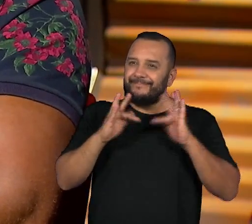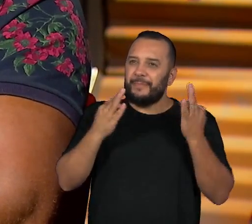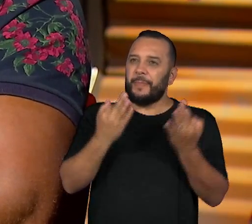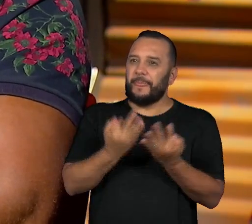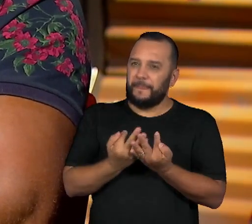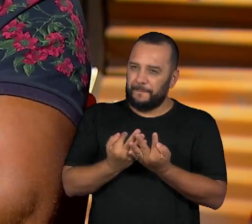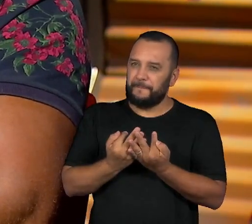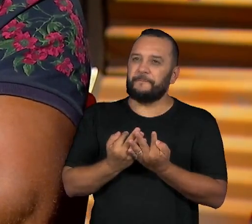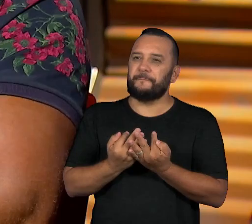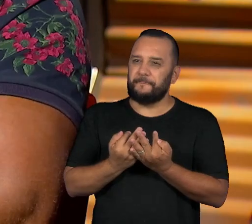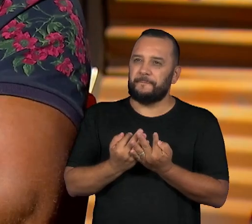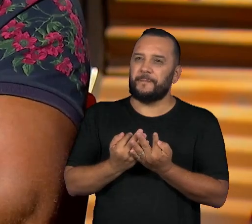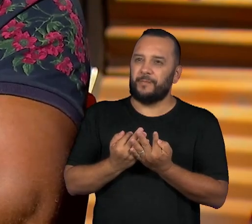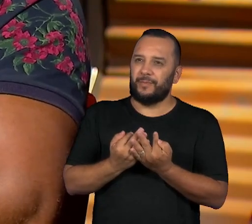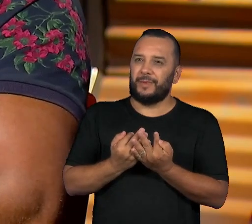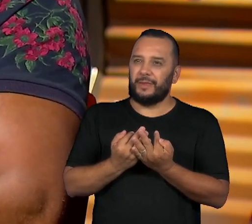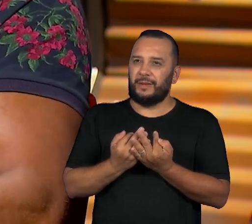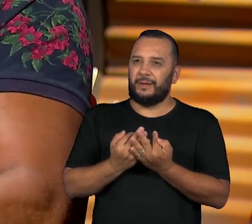ela se